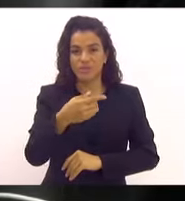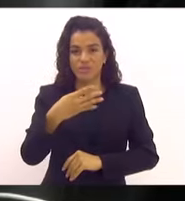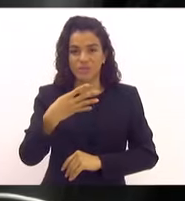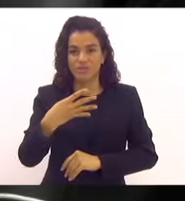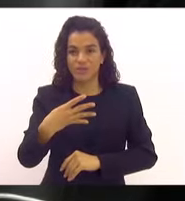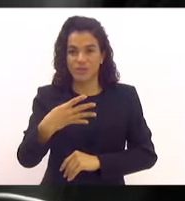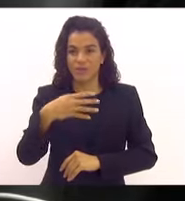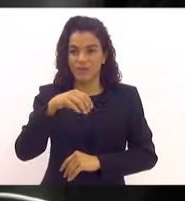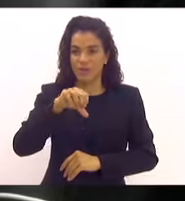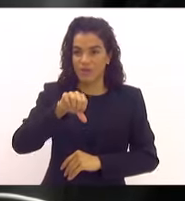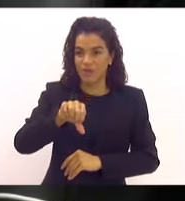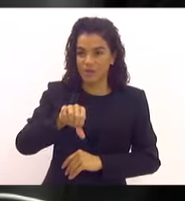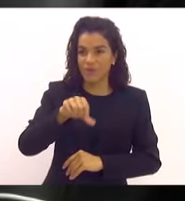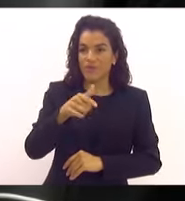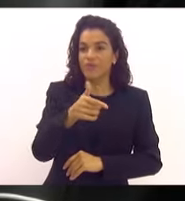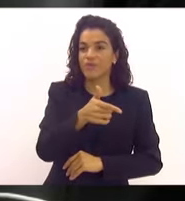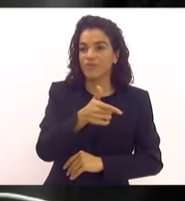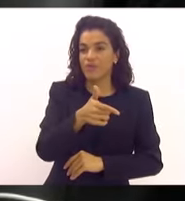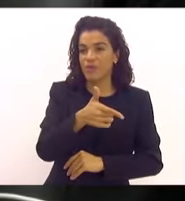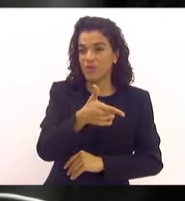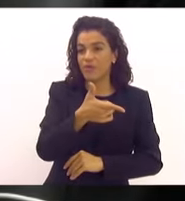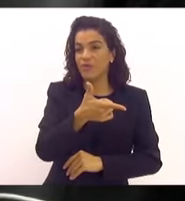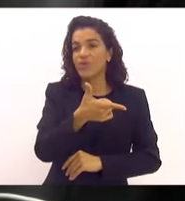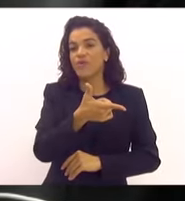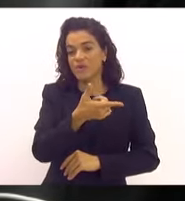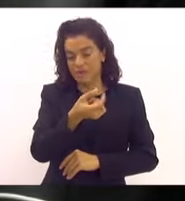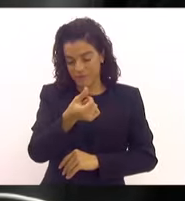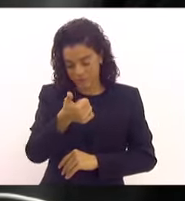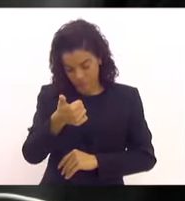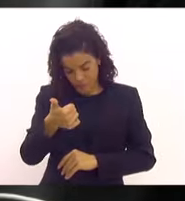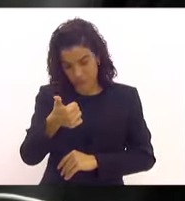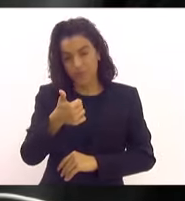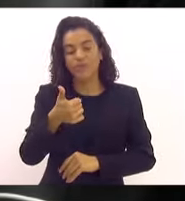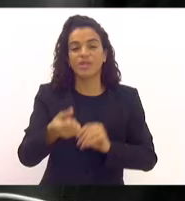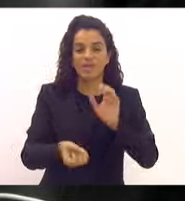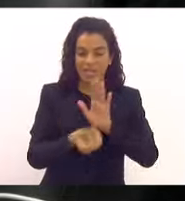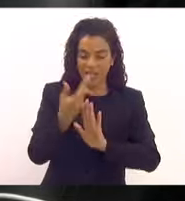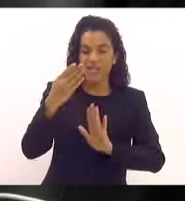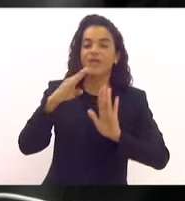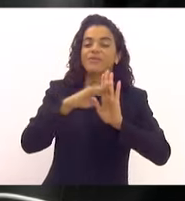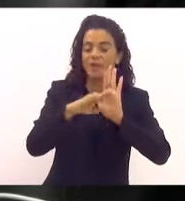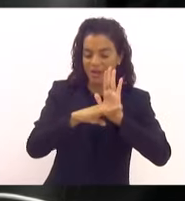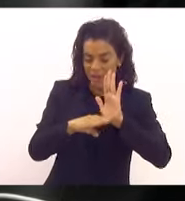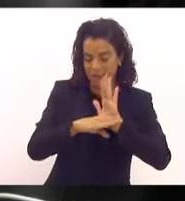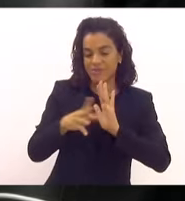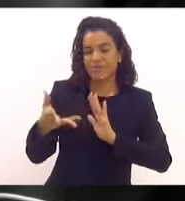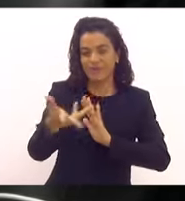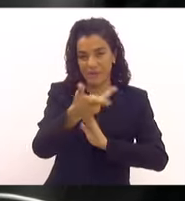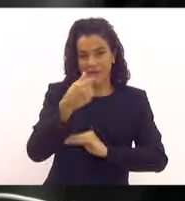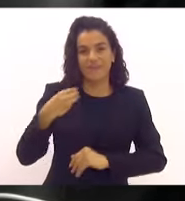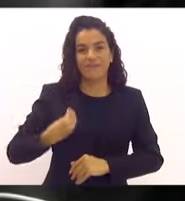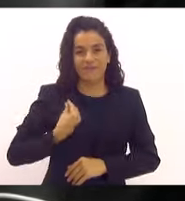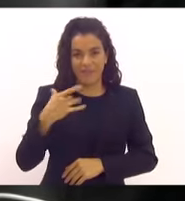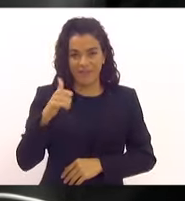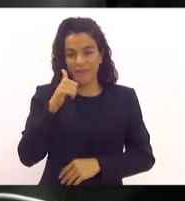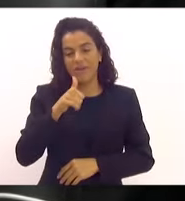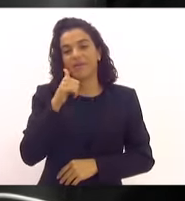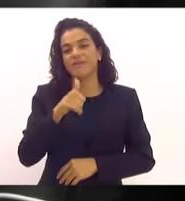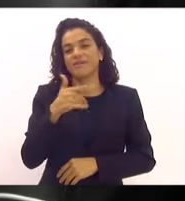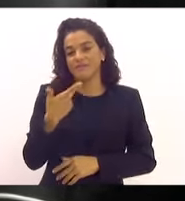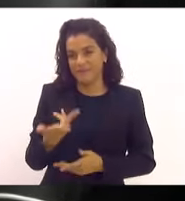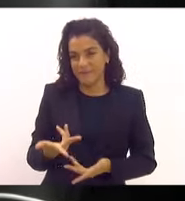9.249, de 22 de abril de 2021, que cria o programa de qualidade de vida da mulher durante o climatério